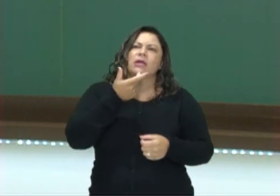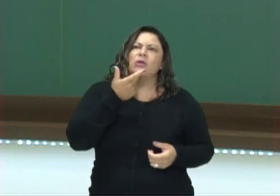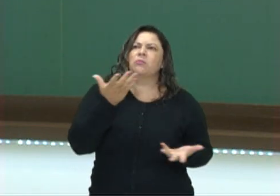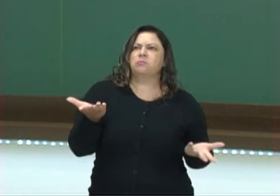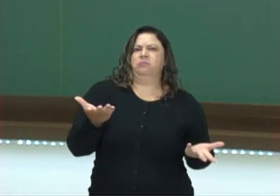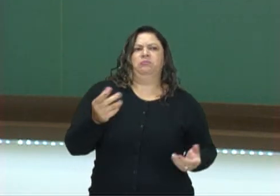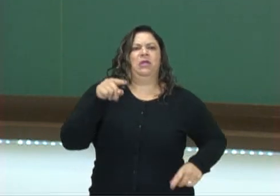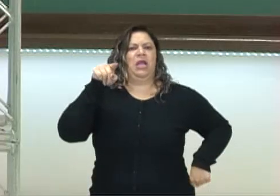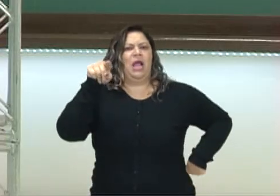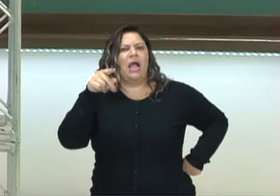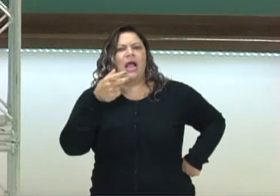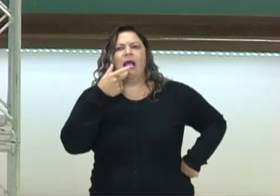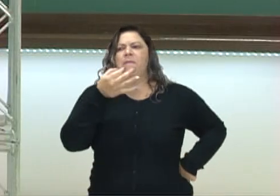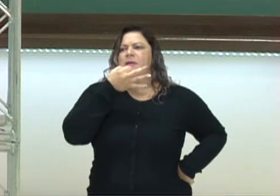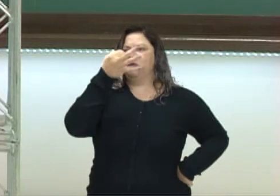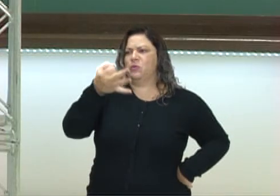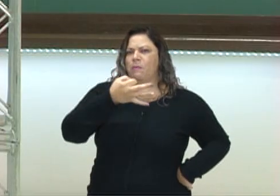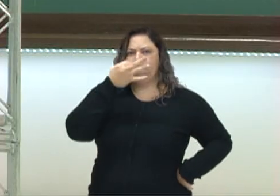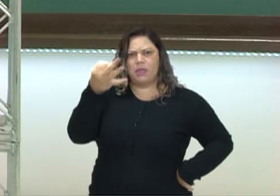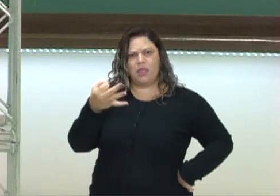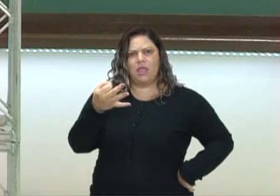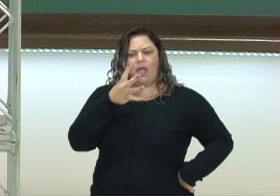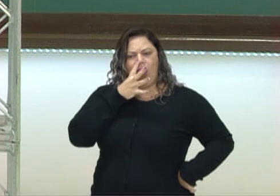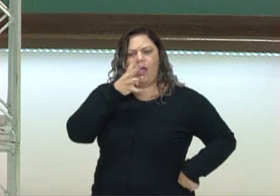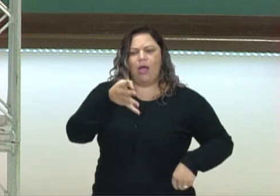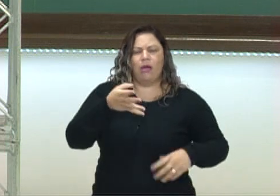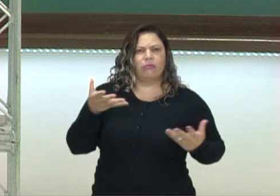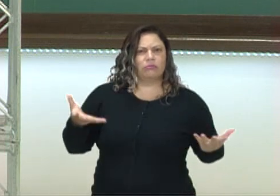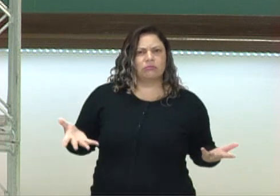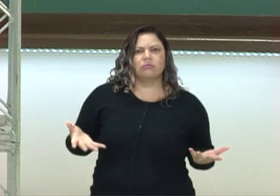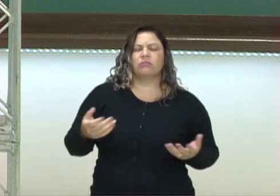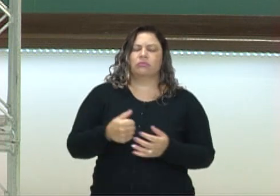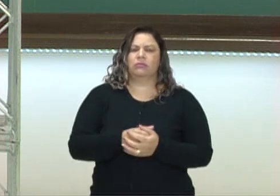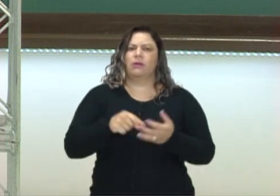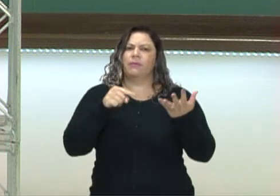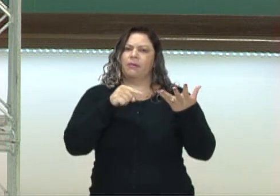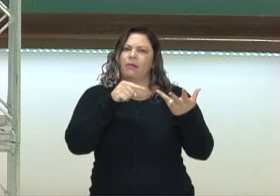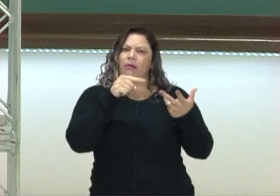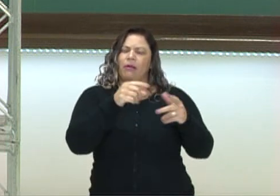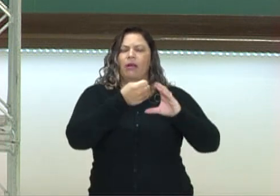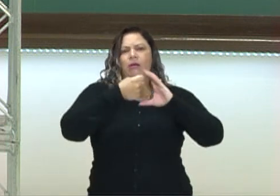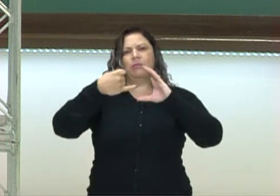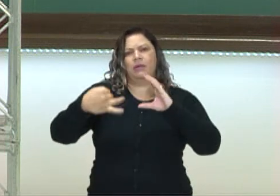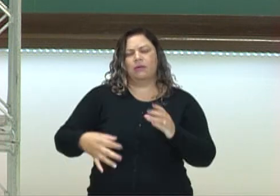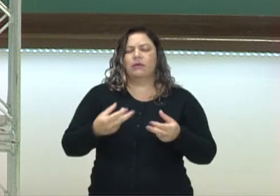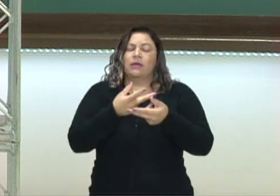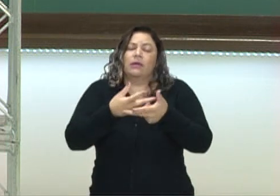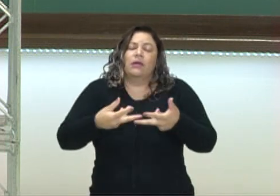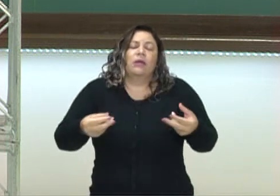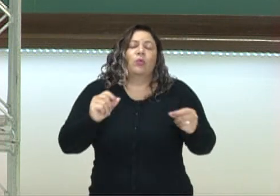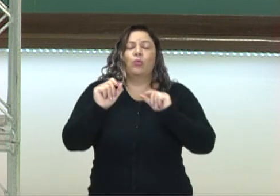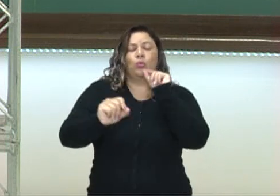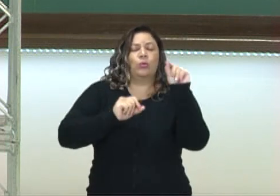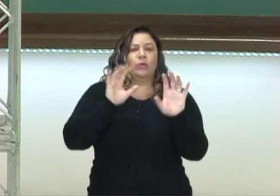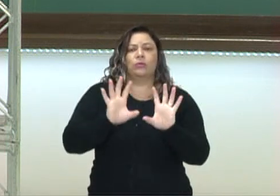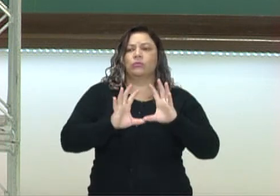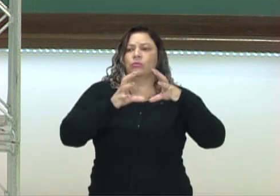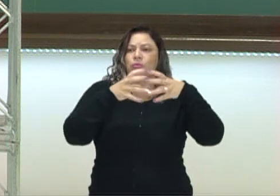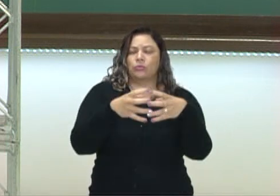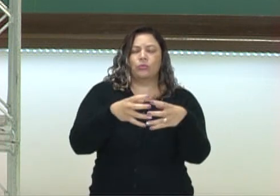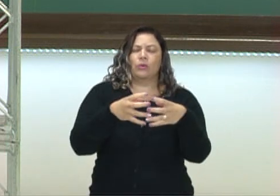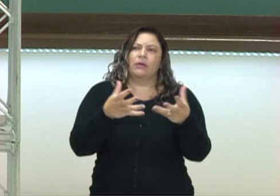de valor. Ela julga, ela dá alguma característica, alguma qualidade, ela acha aquilo positivo ou